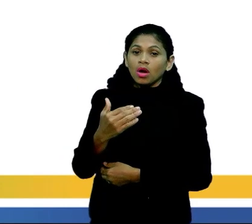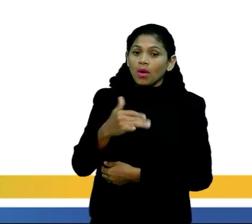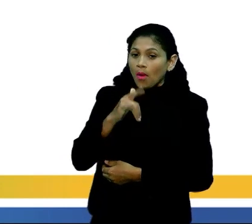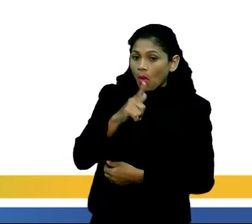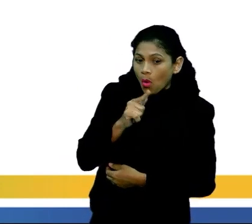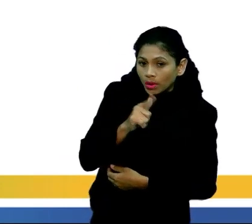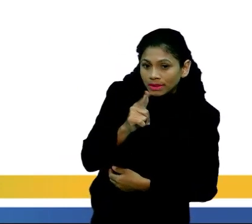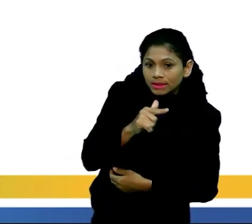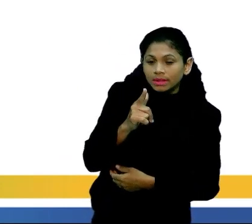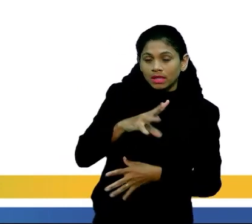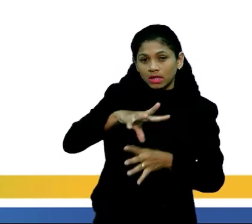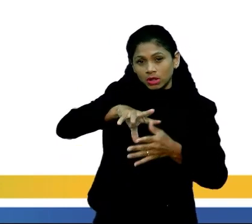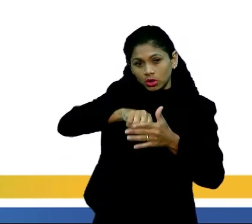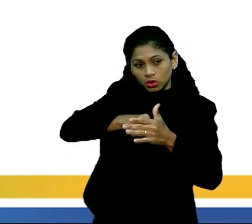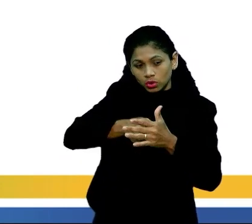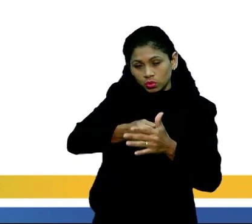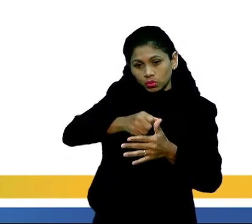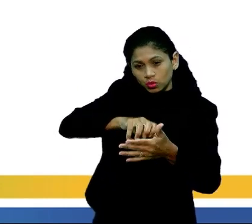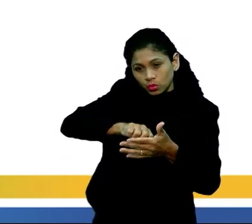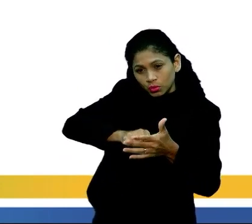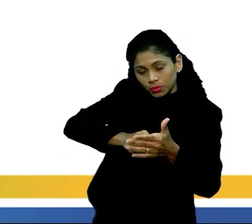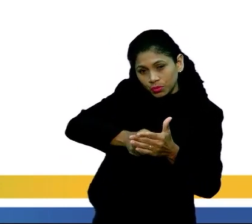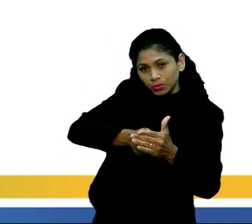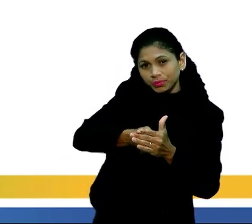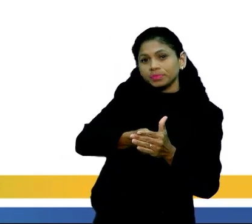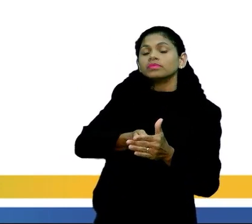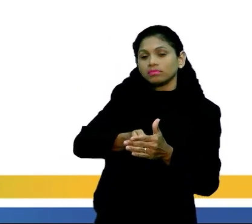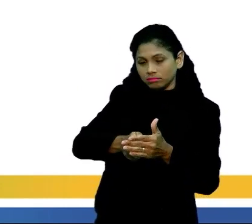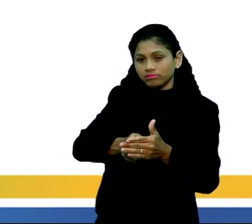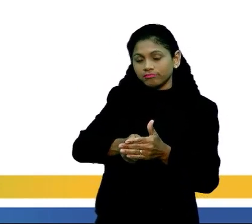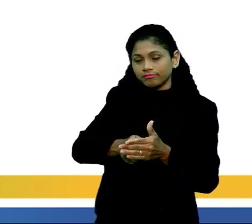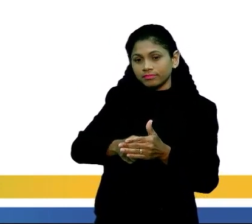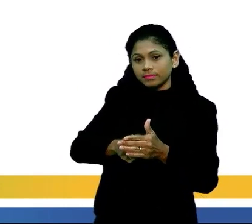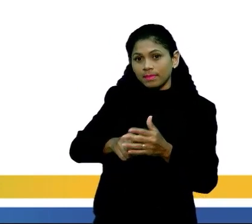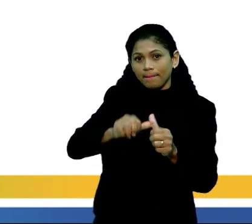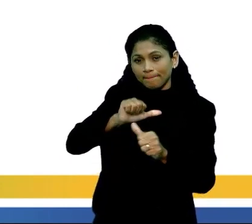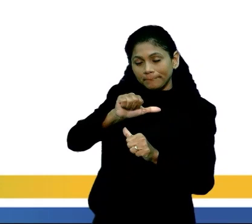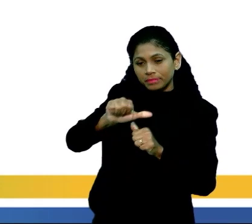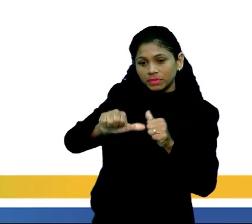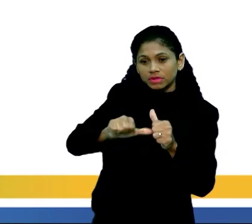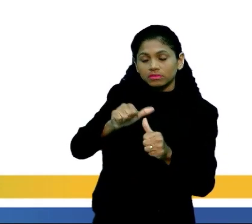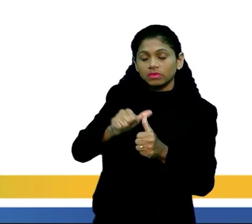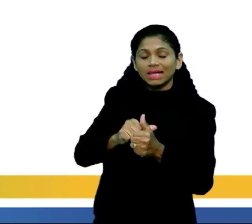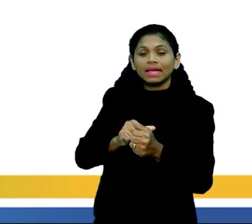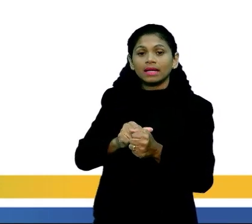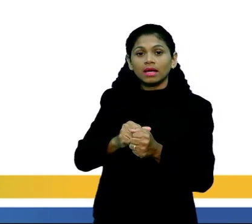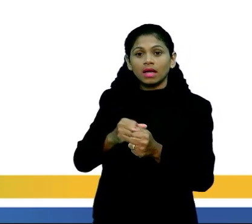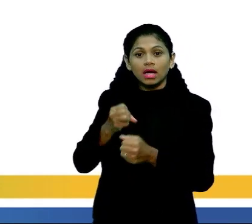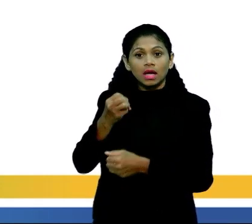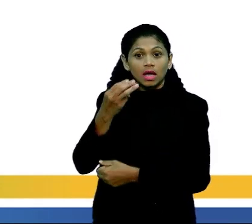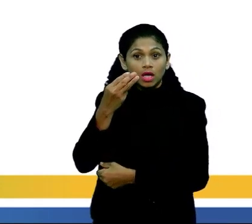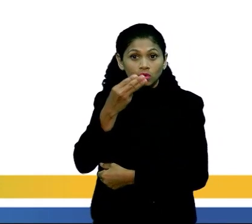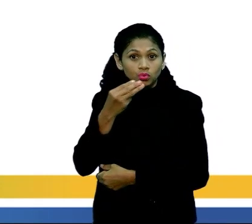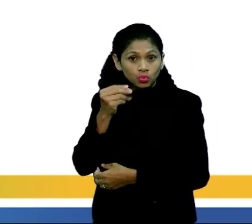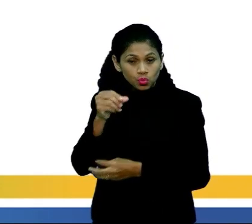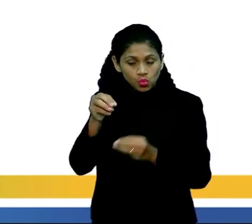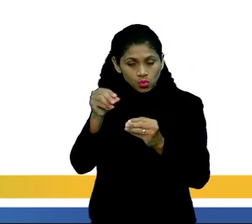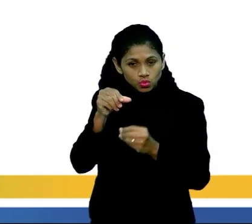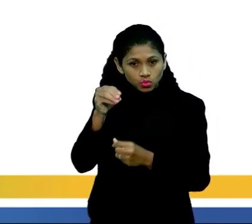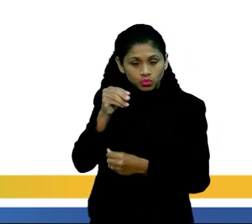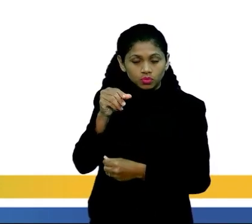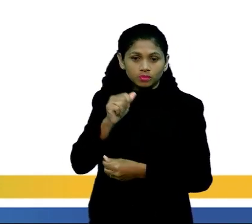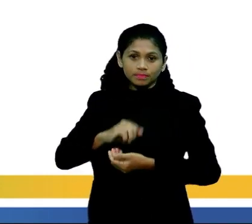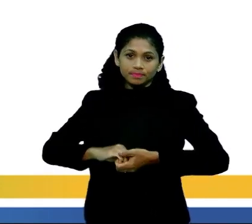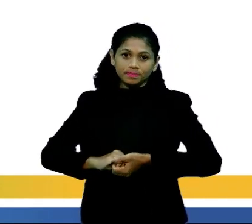esmagamento é passado por filtros e sofre tratamento para transformar-se em açúcar refinado e etanol.